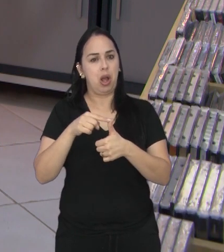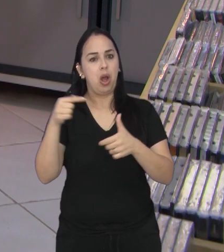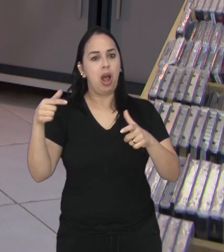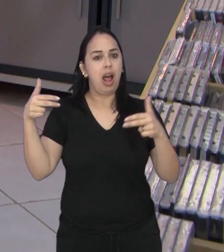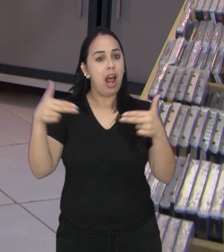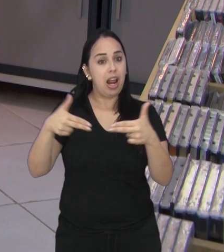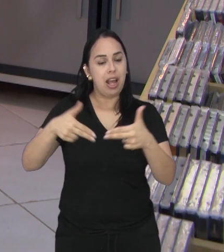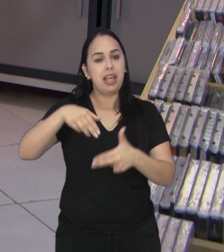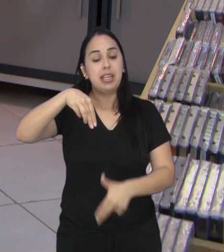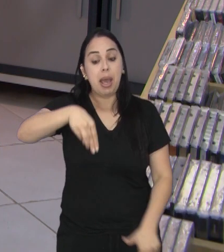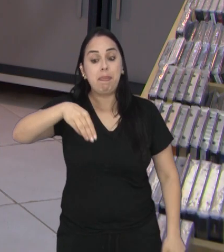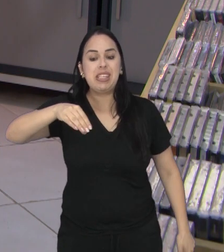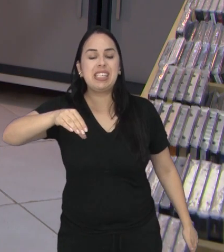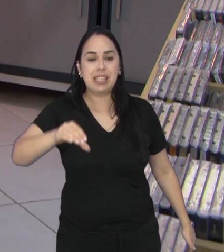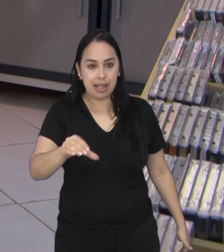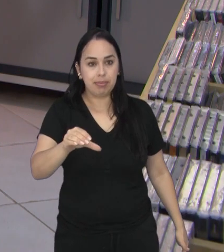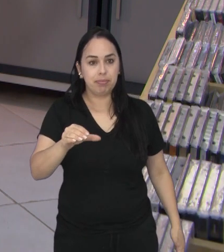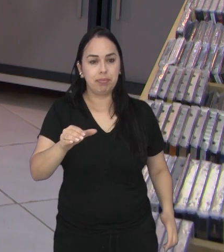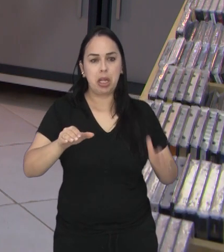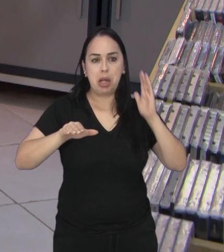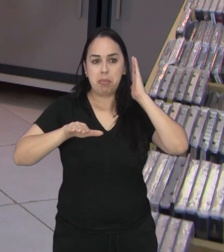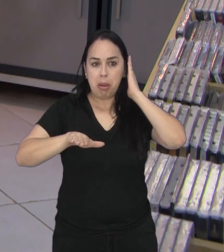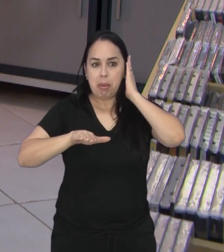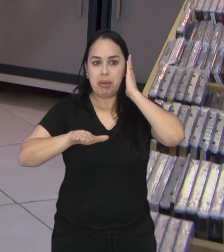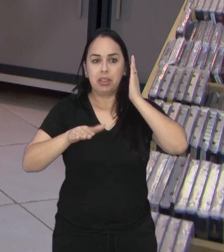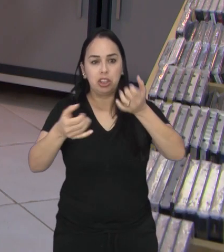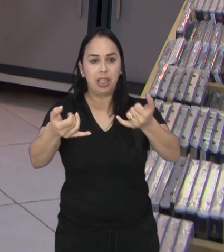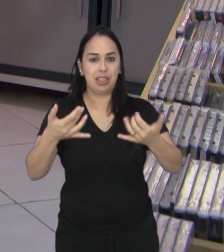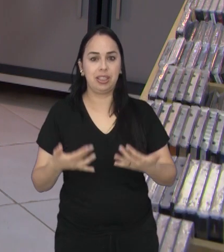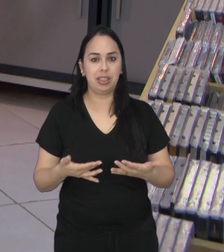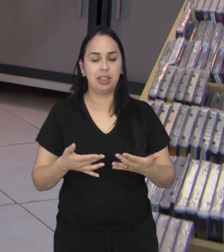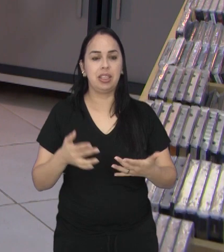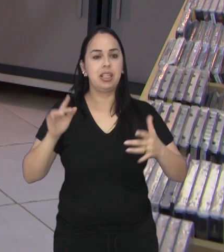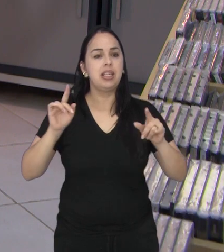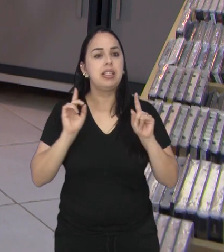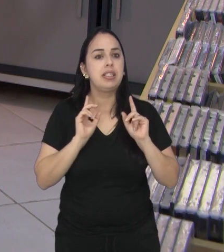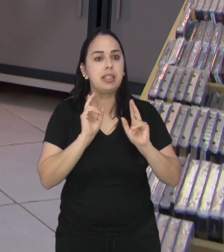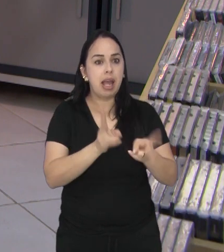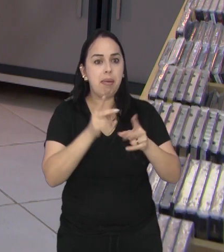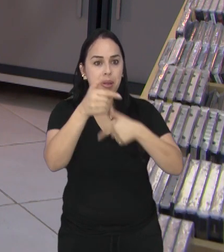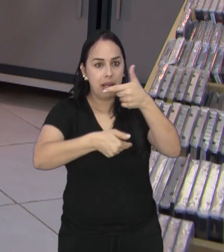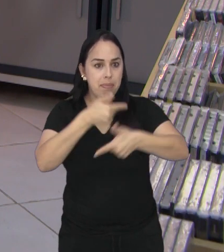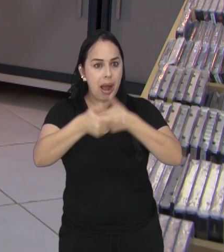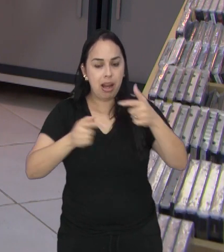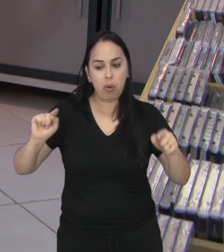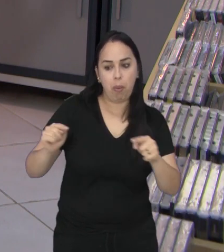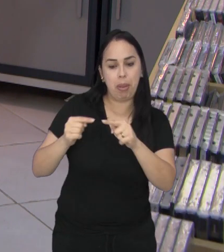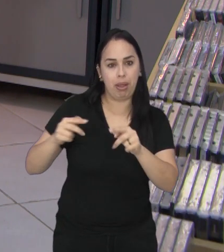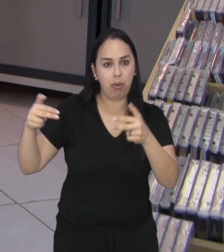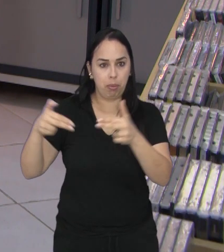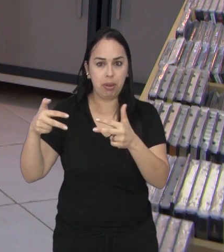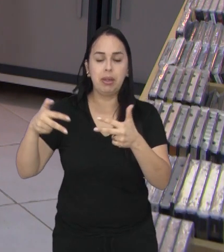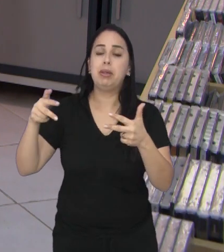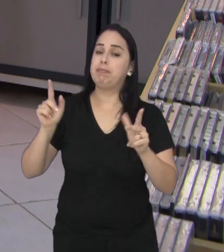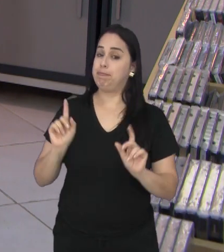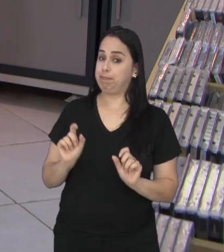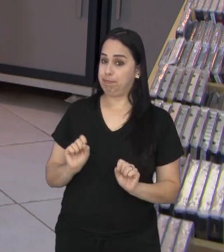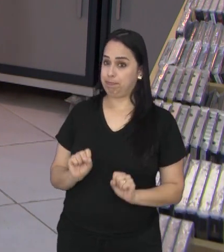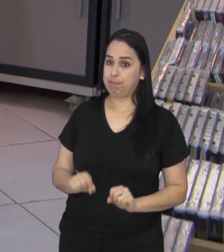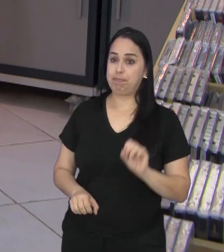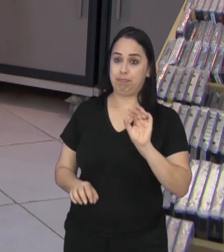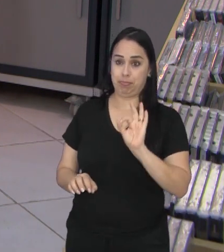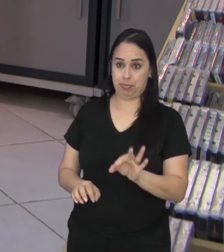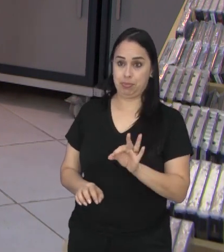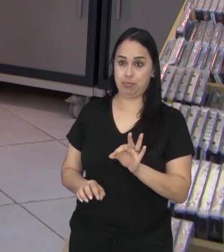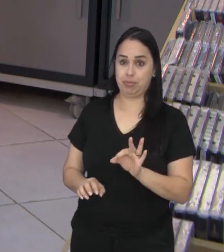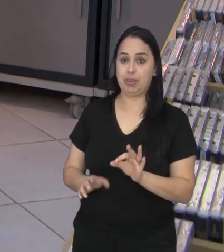rapper, MC, porque acho que já diz um pouco, né? Seus trabalhos sempre são ligados ao movimento hip hop, né? É, na